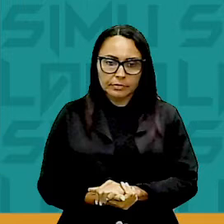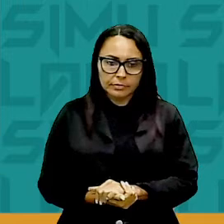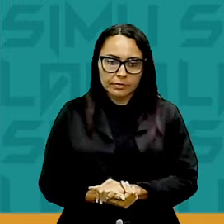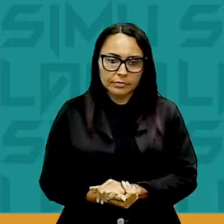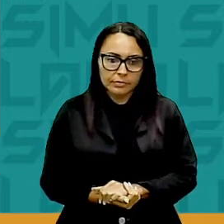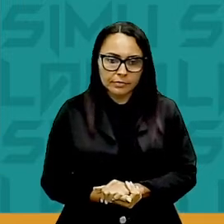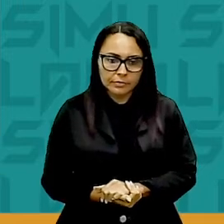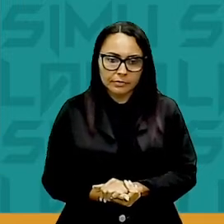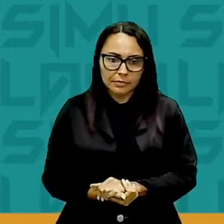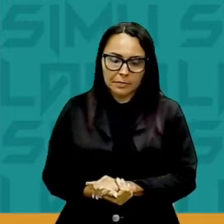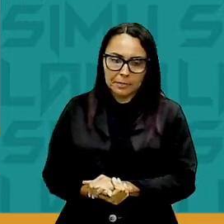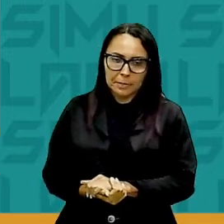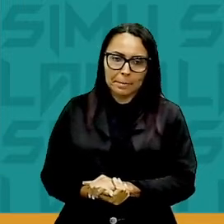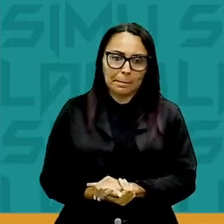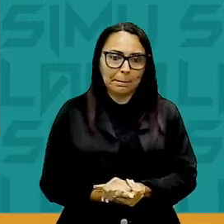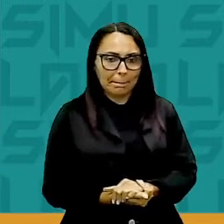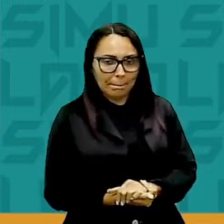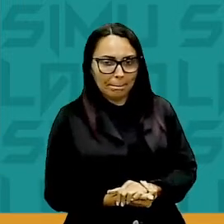E aí?